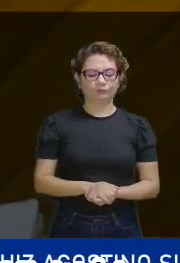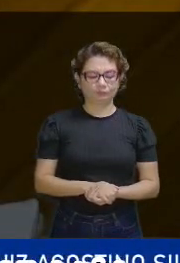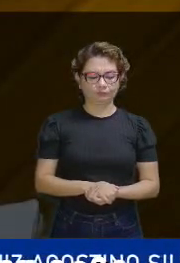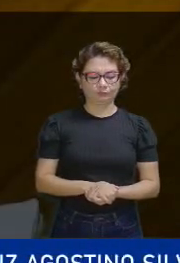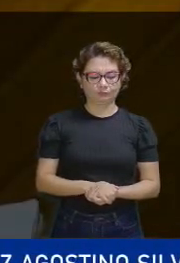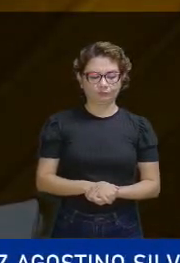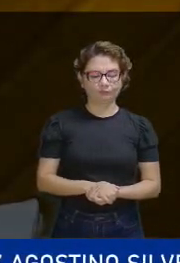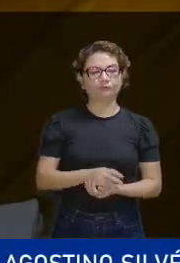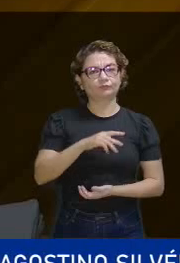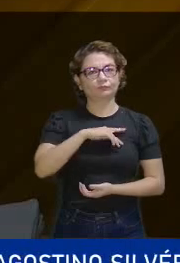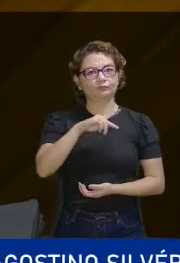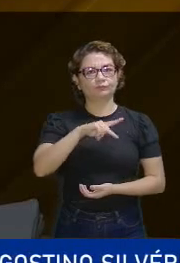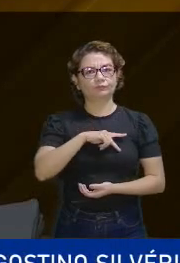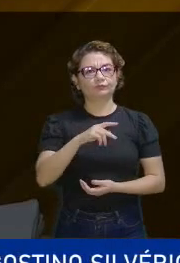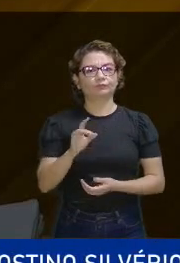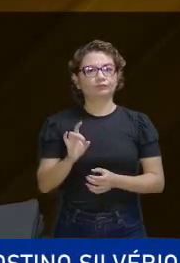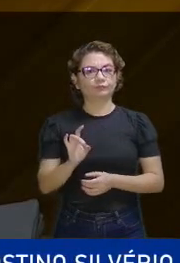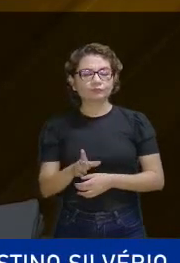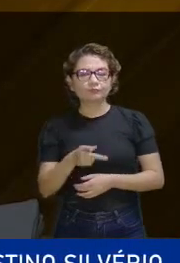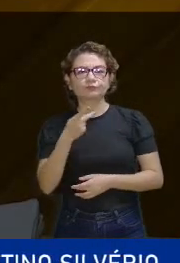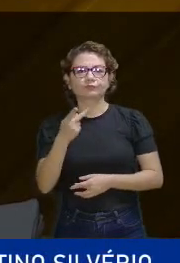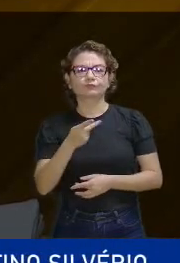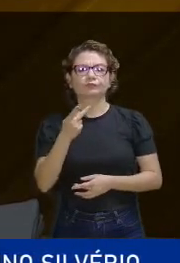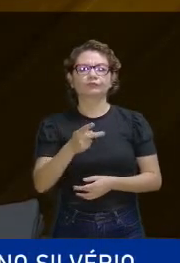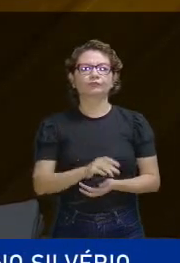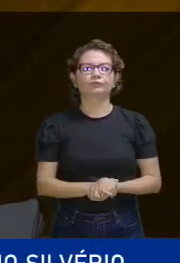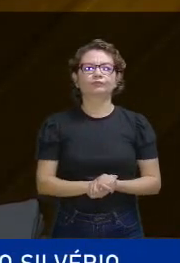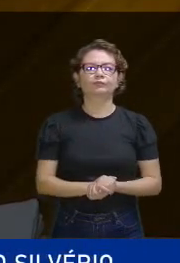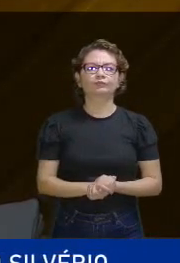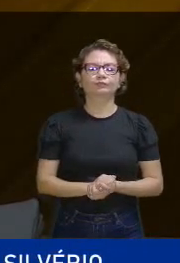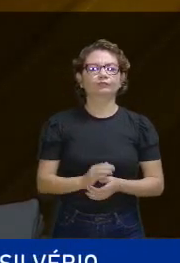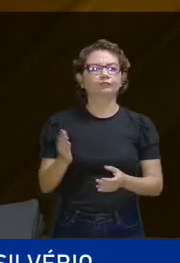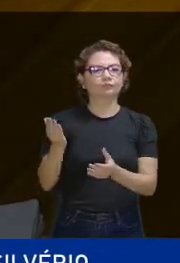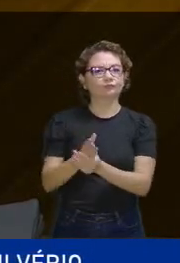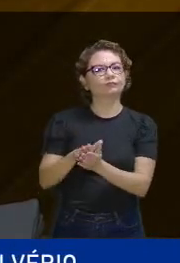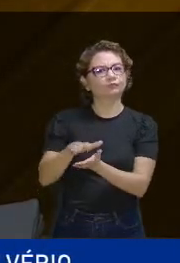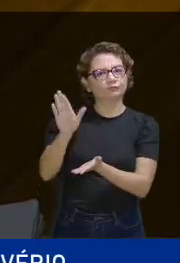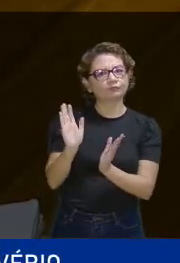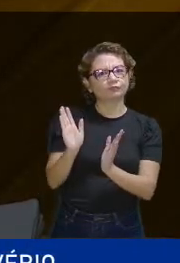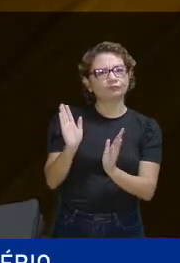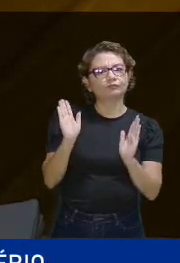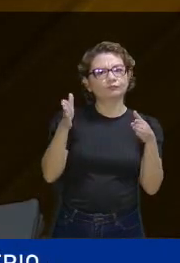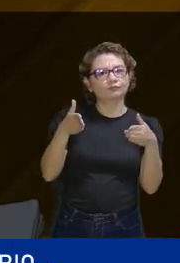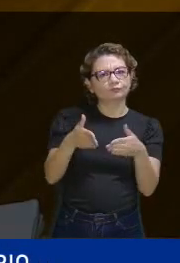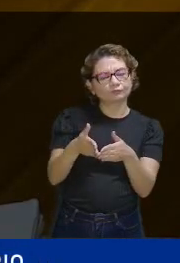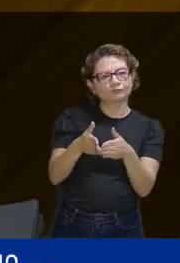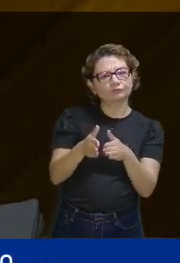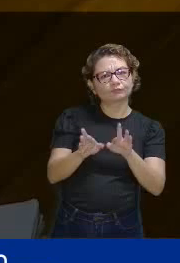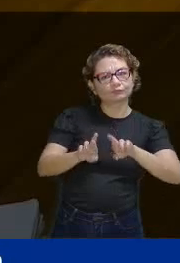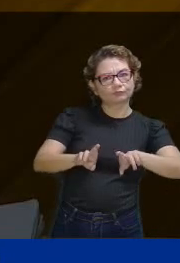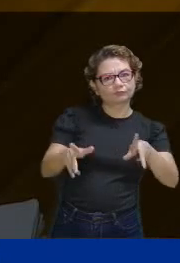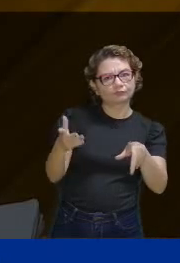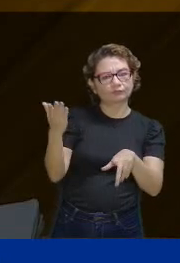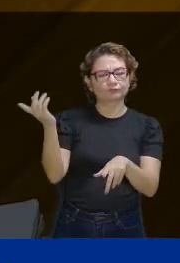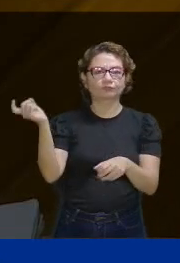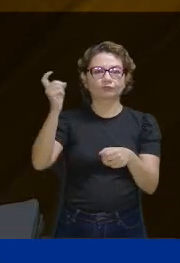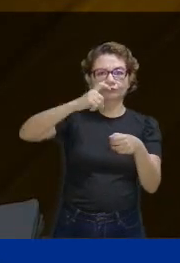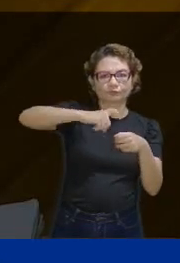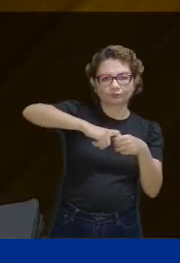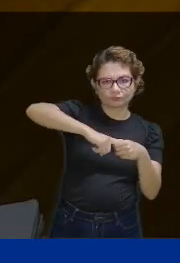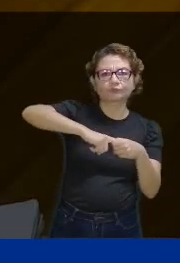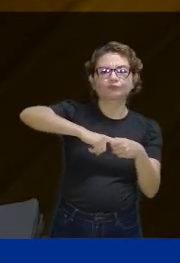na Procuradora Regional Eleitoral, doutora Sara Cavalcante. Ela é branca, de cabelos castanhos escuros, lisos, longos. Usa leve